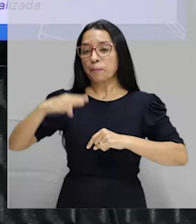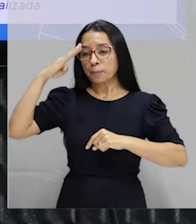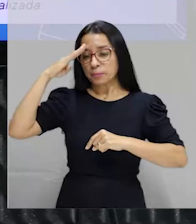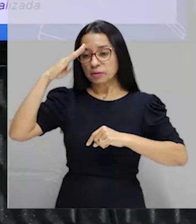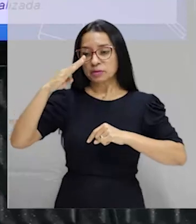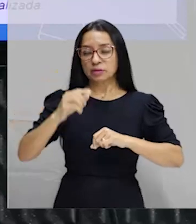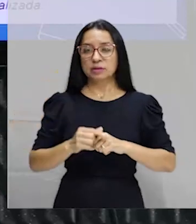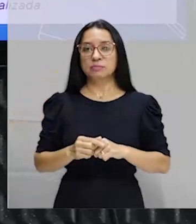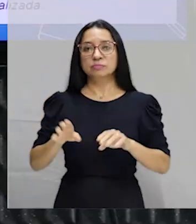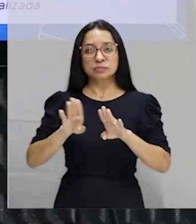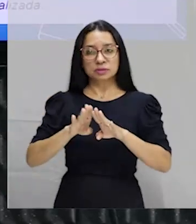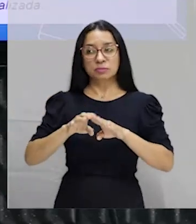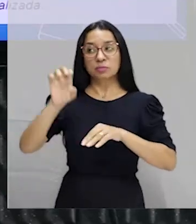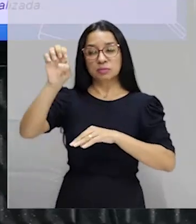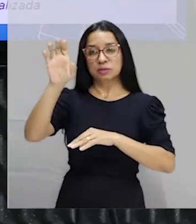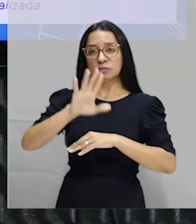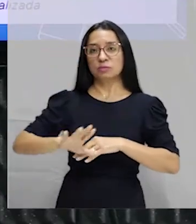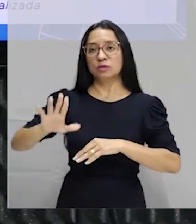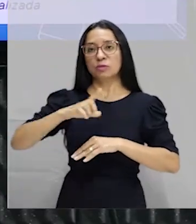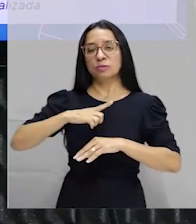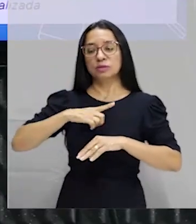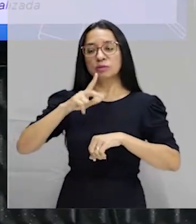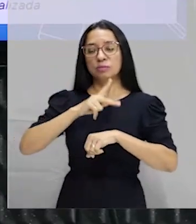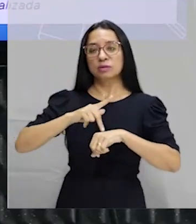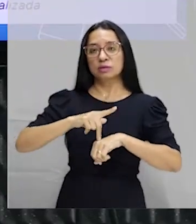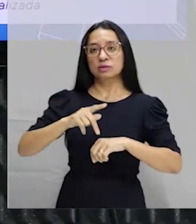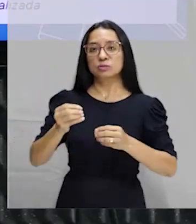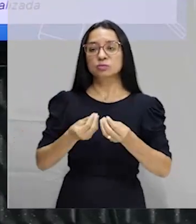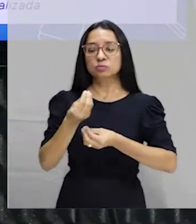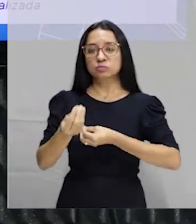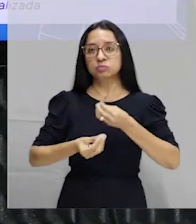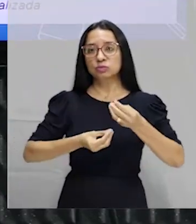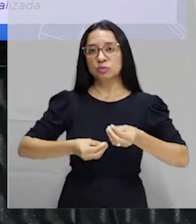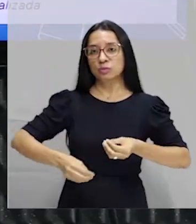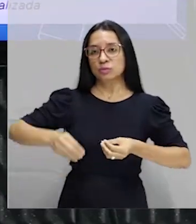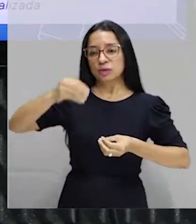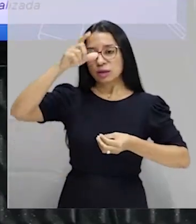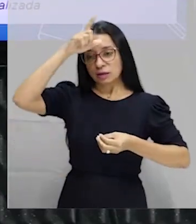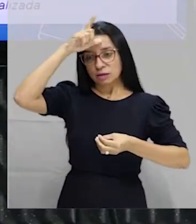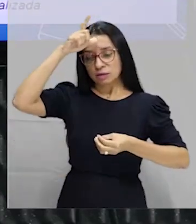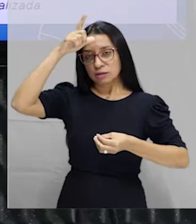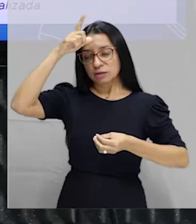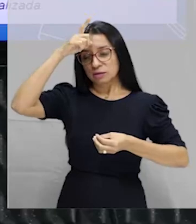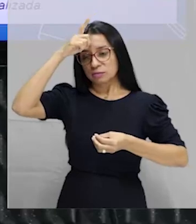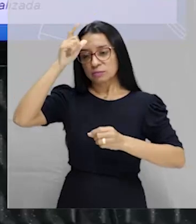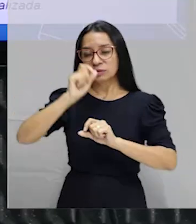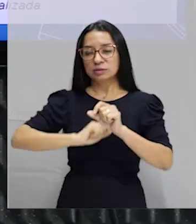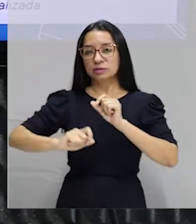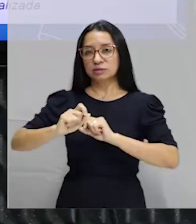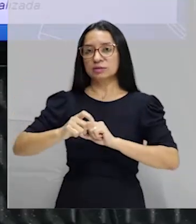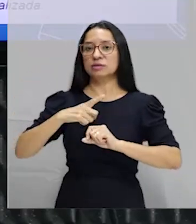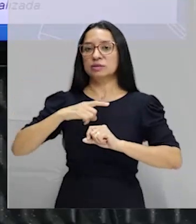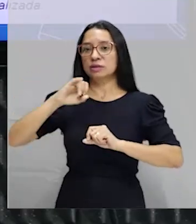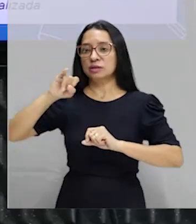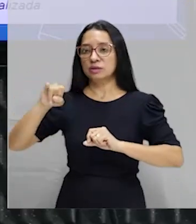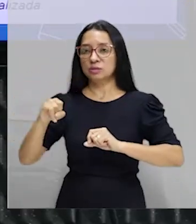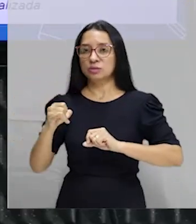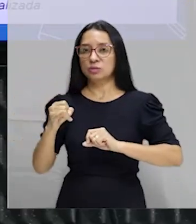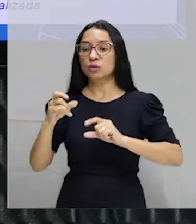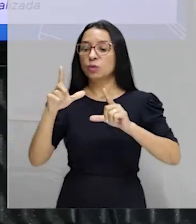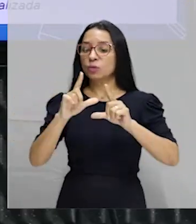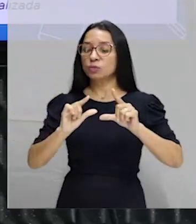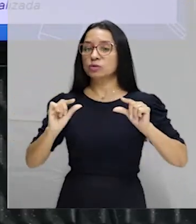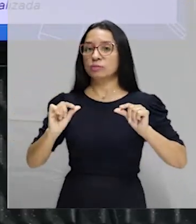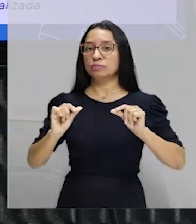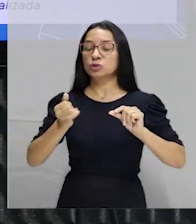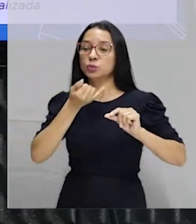países como a Alemanha, a principal economia alemã, né? Tu tem no lado da Ásia, tu tem o Japão, tu também tem a China. Em relação a bloco econômico, a gente